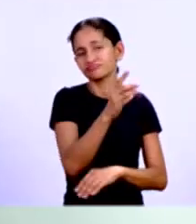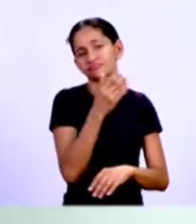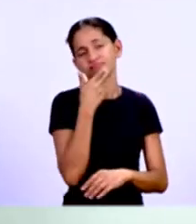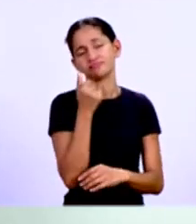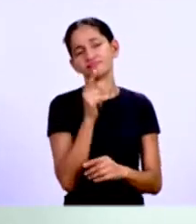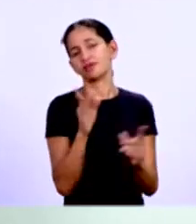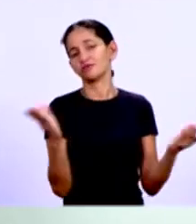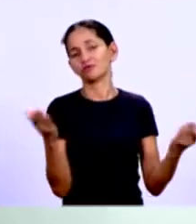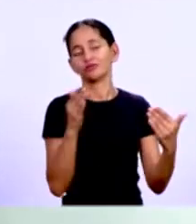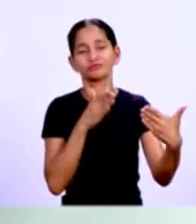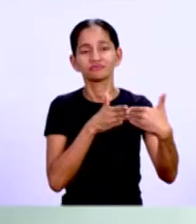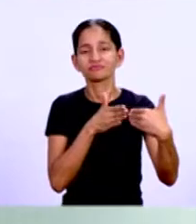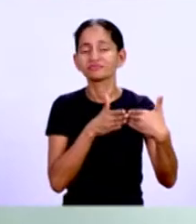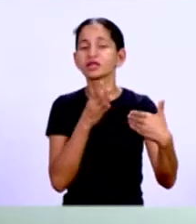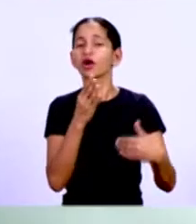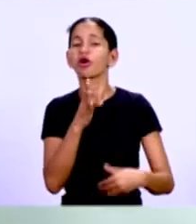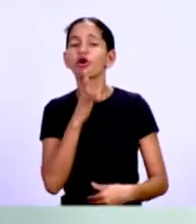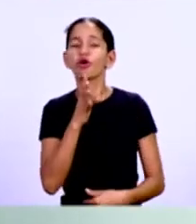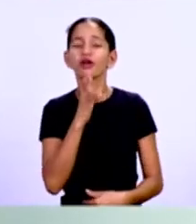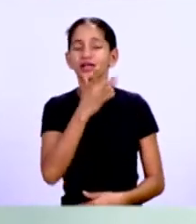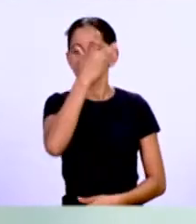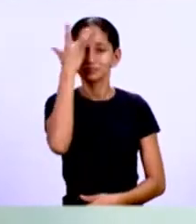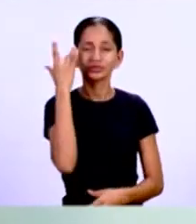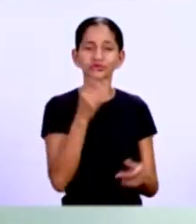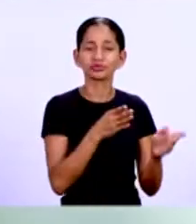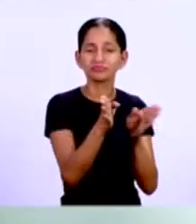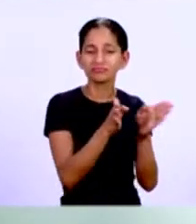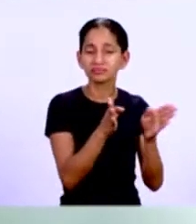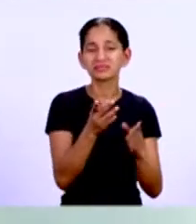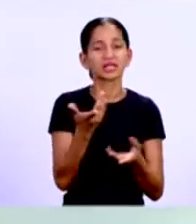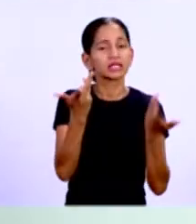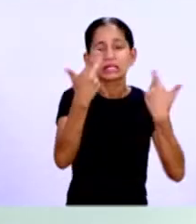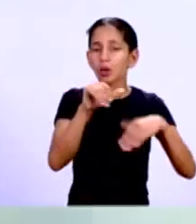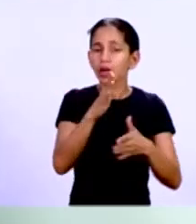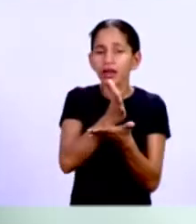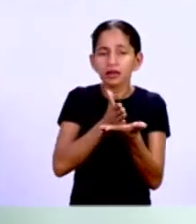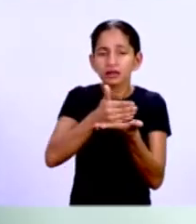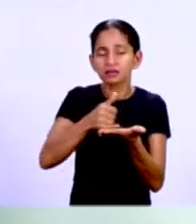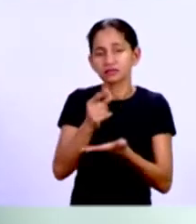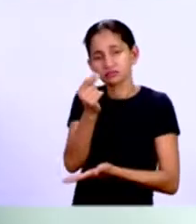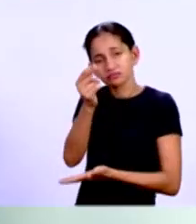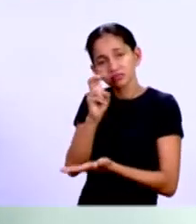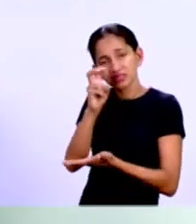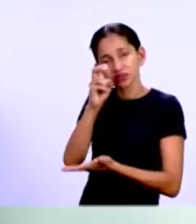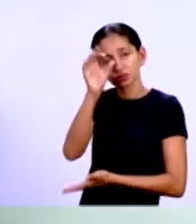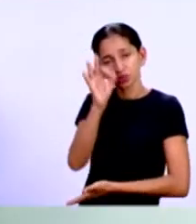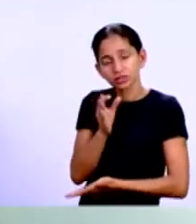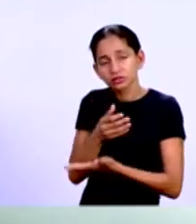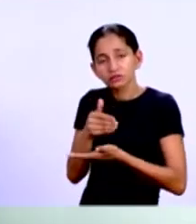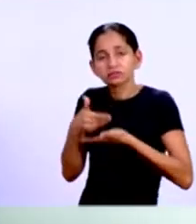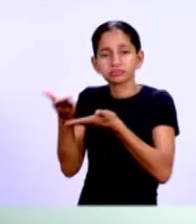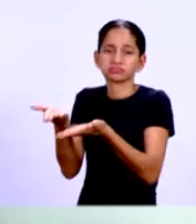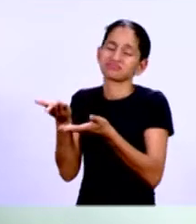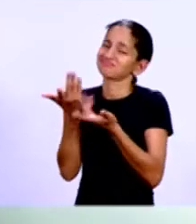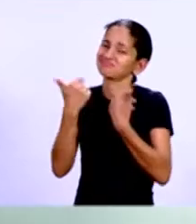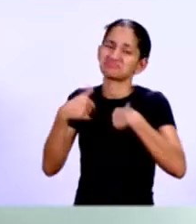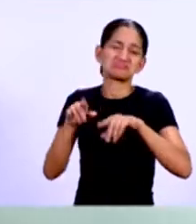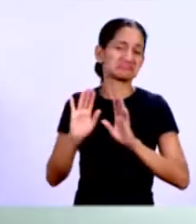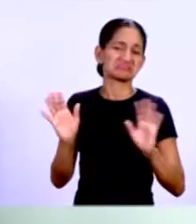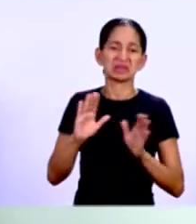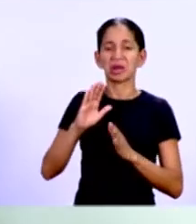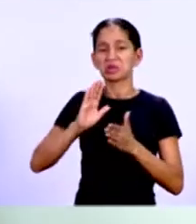usar cartão de crédito, porque ela não está disposta a pagar aqueles 5% que ela tem que pagar para a empresa do cartão e que para ela é inconveniente,